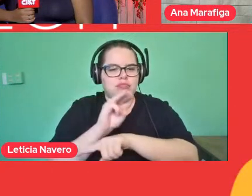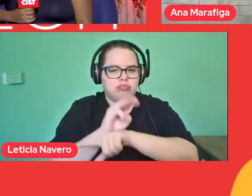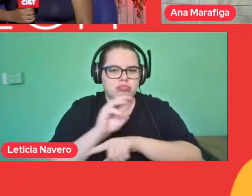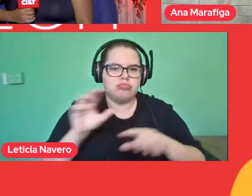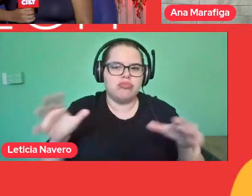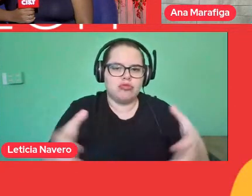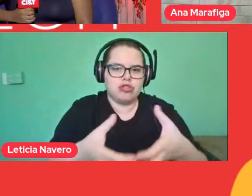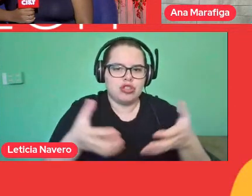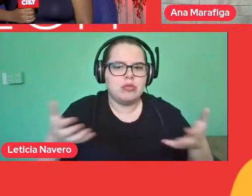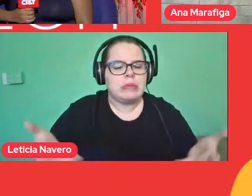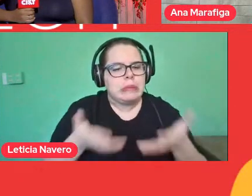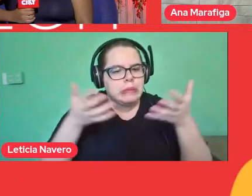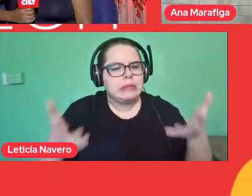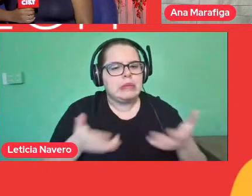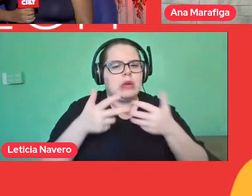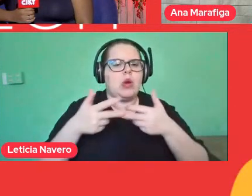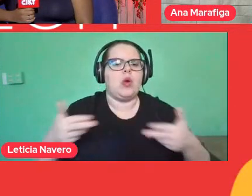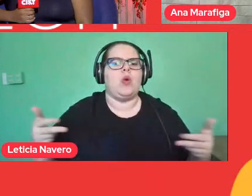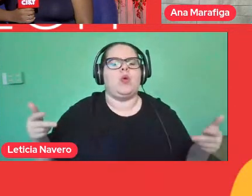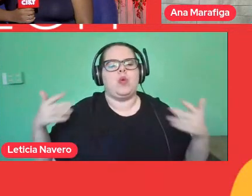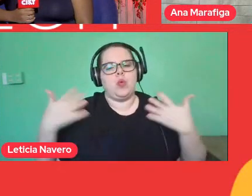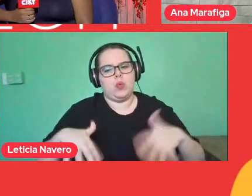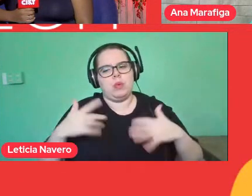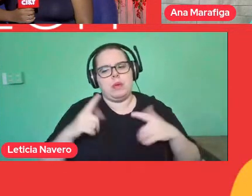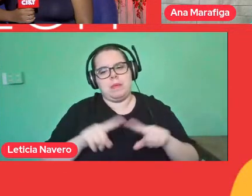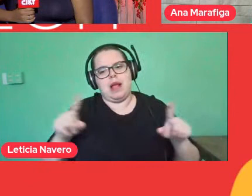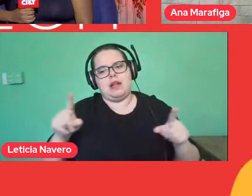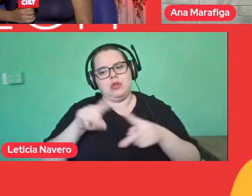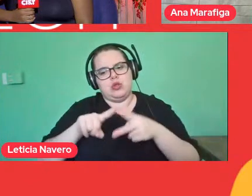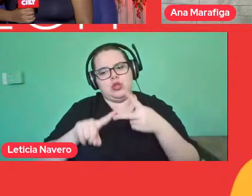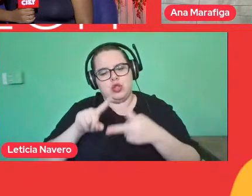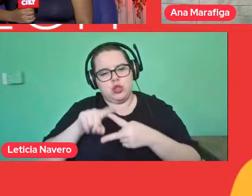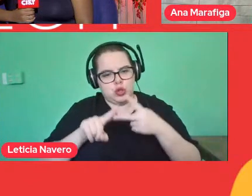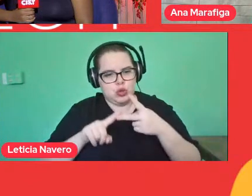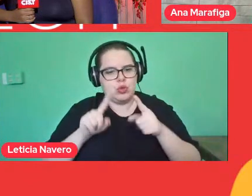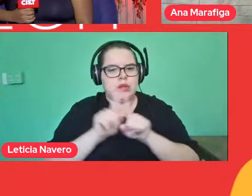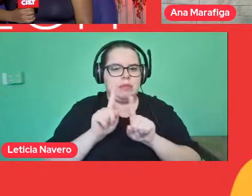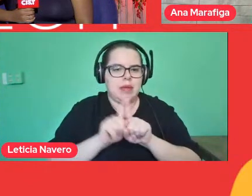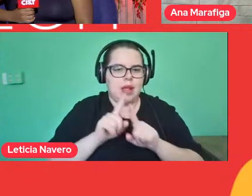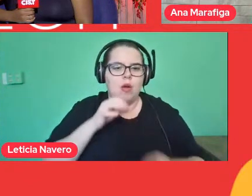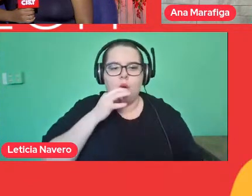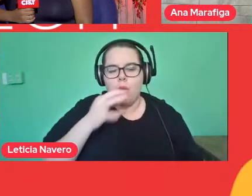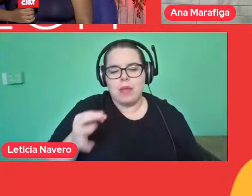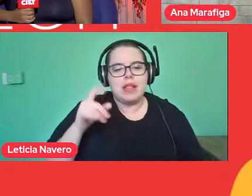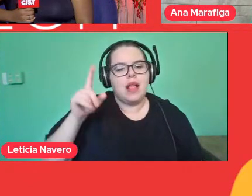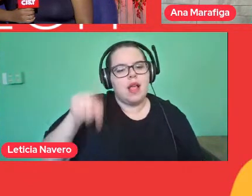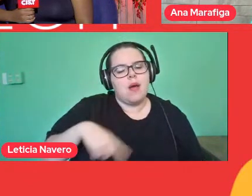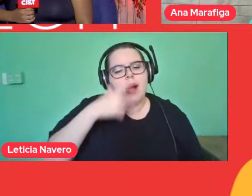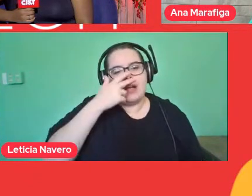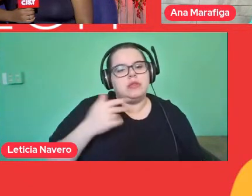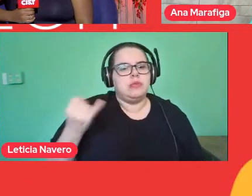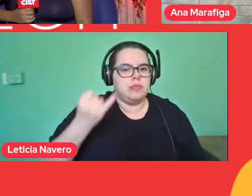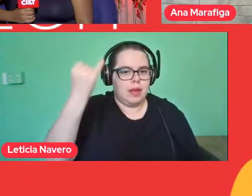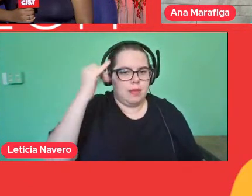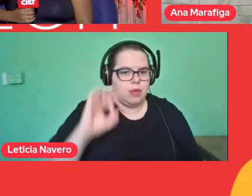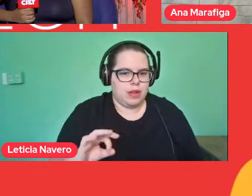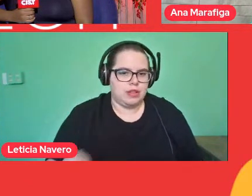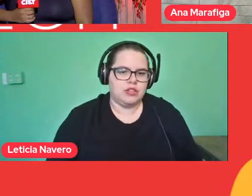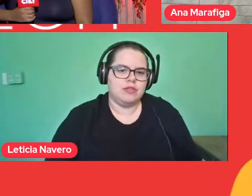né? Tem várias outras, mas acho que essas duas que eu comentei mais, elas são bem importantes.